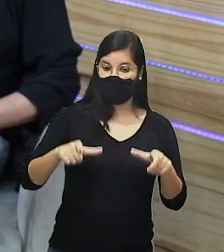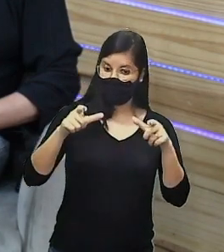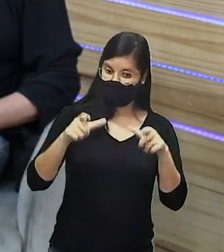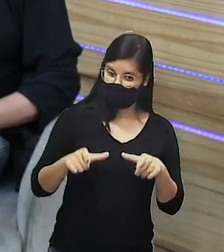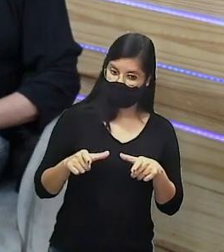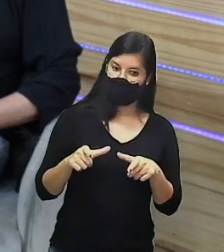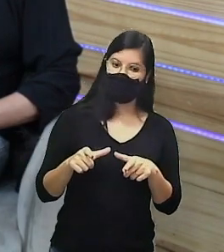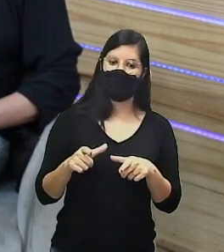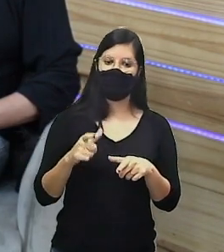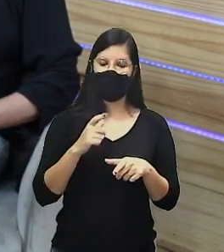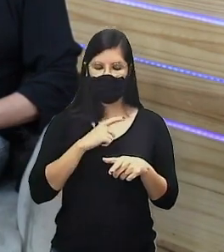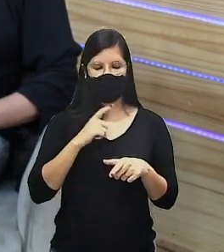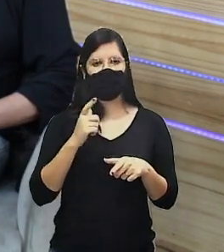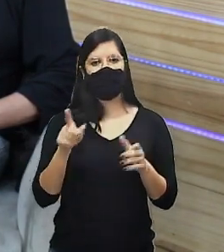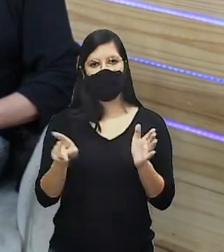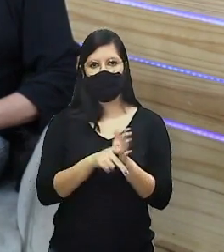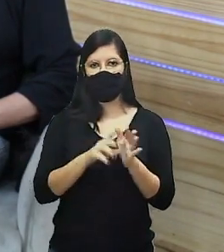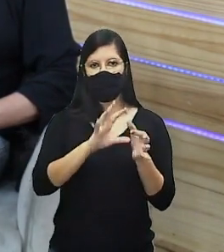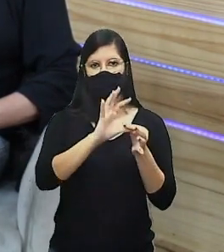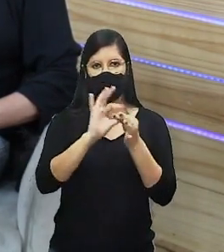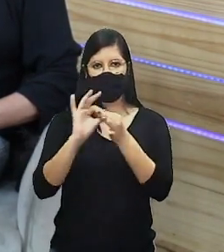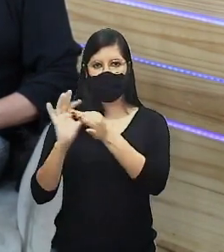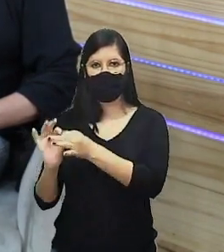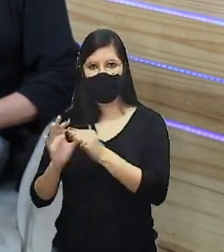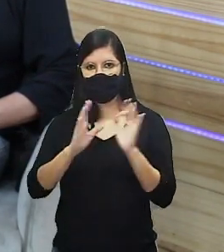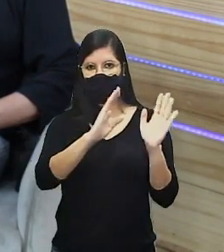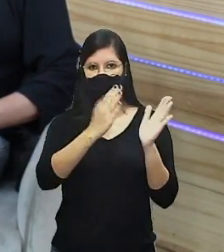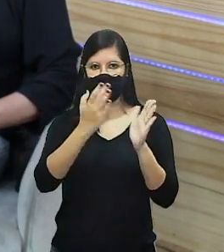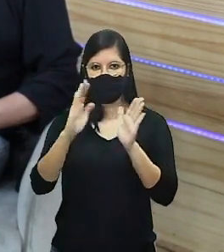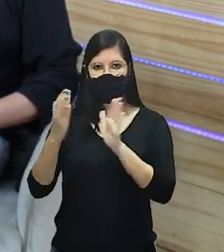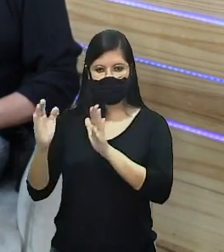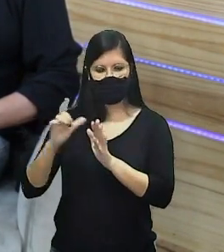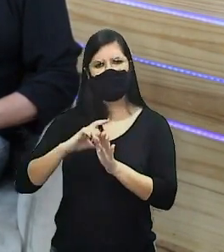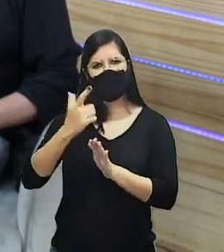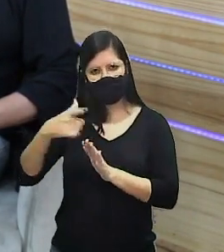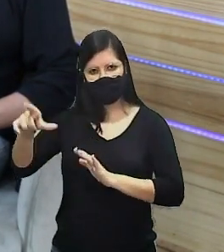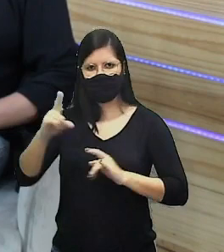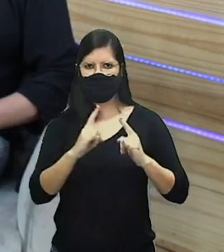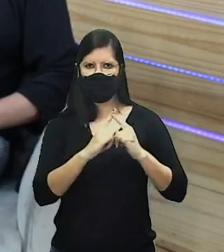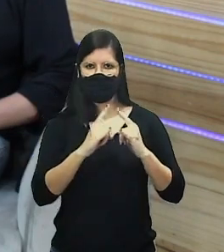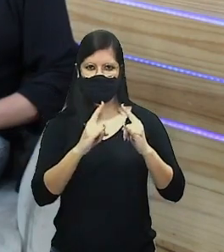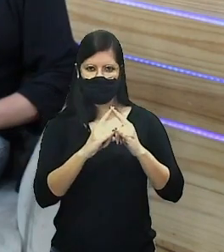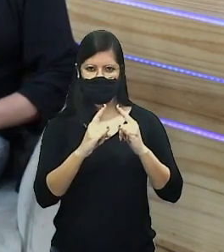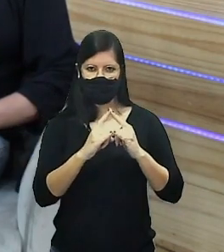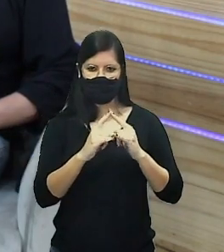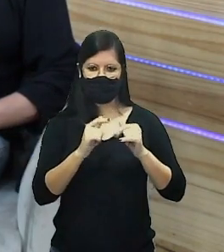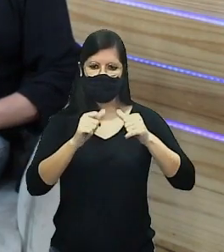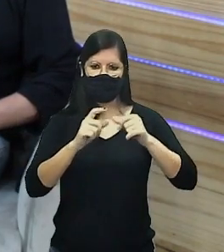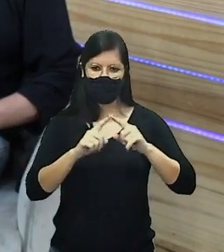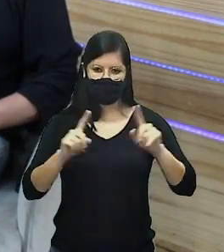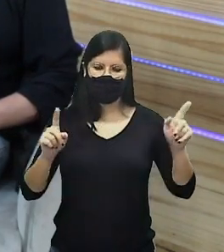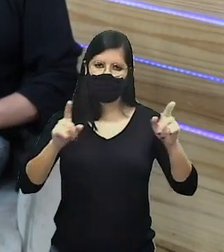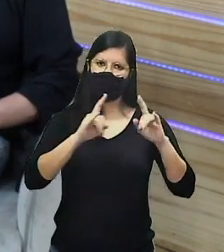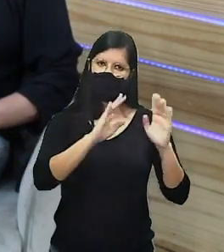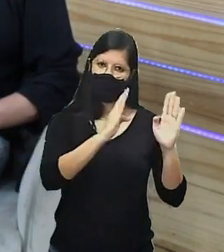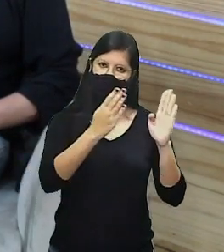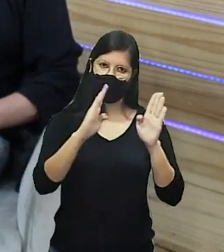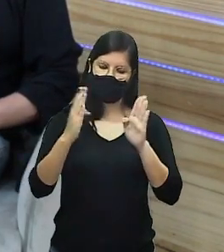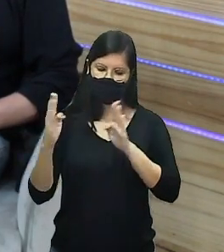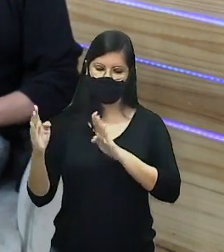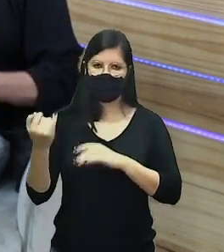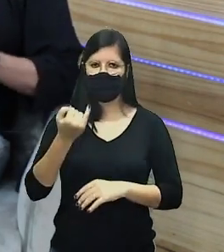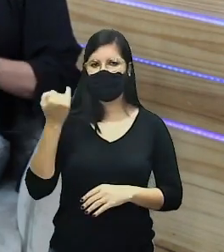ele está muito mais no contexto da biblioteca. Né? Existem Exato. outras instituições, mas a biblioteca, fundamentalmente, né, Sônia?